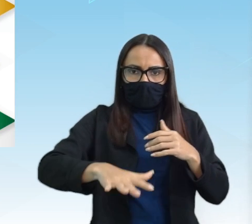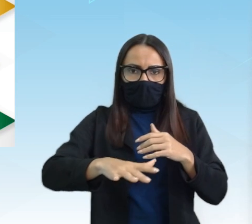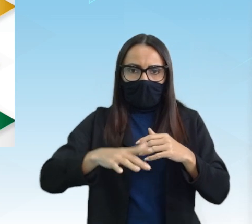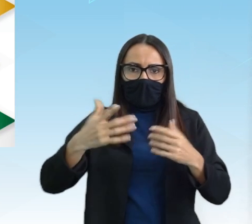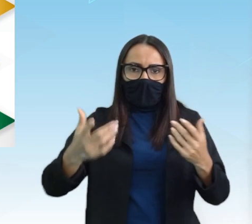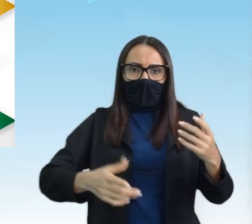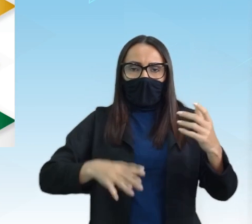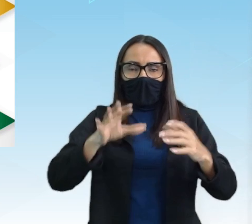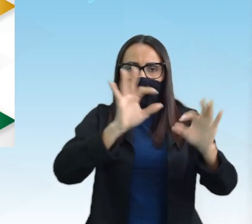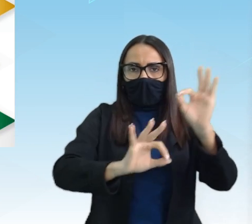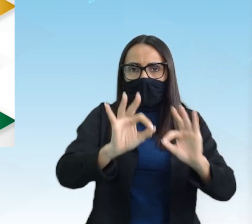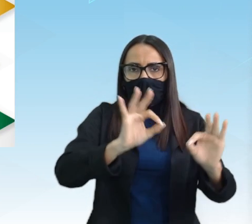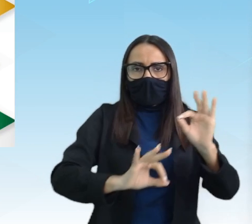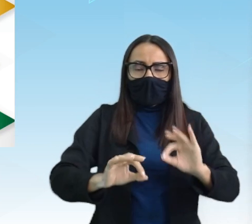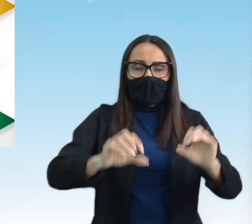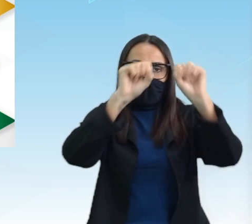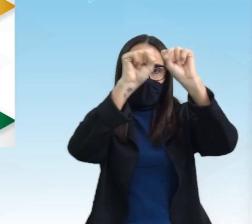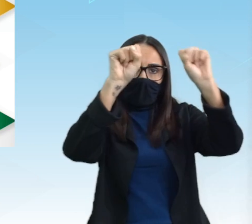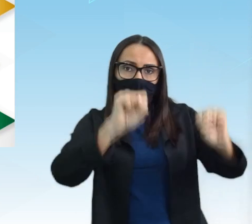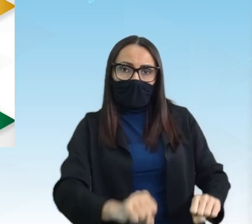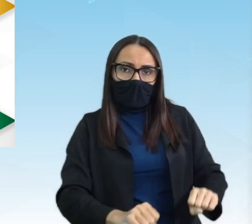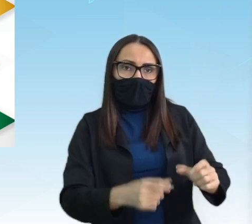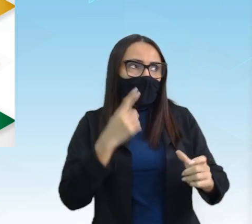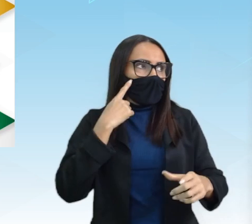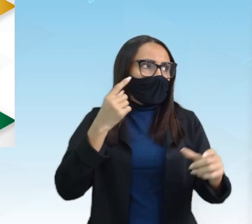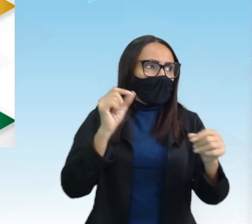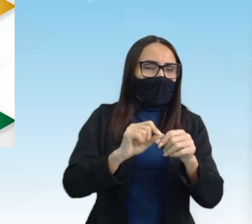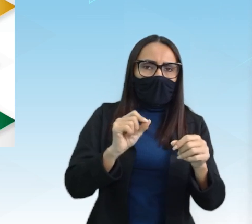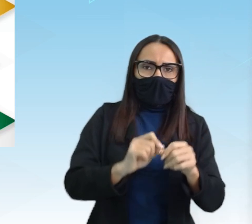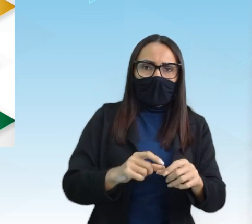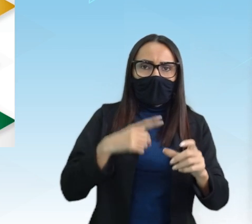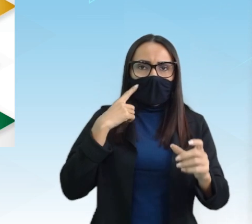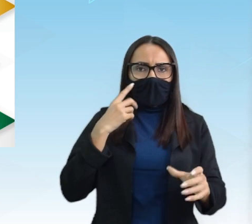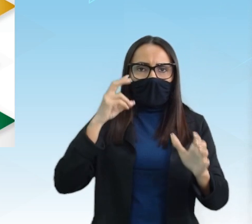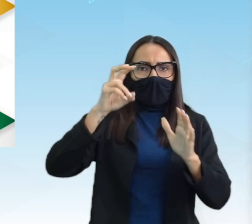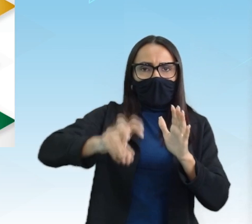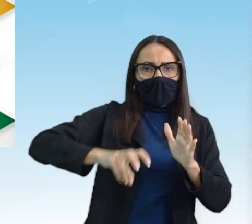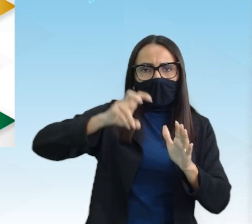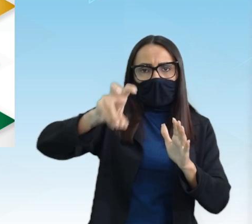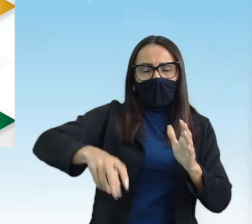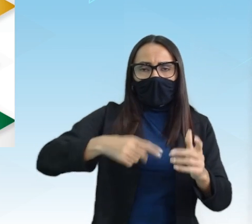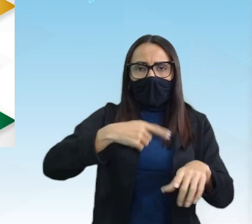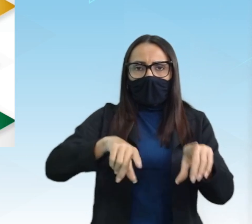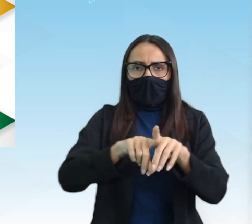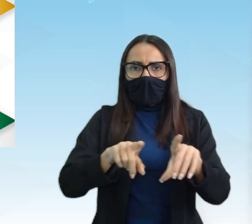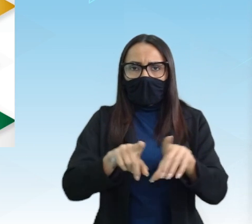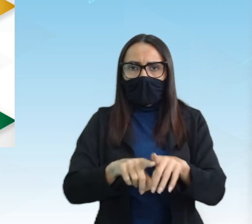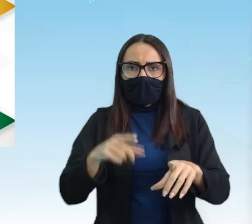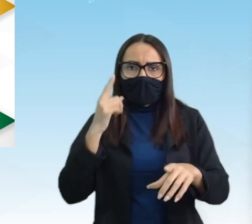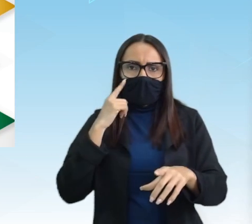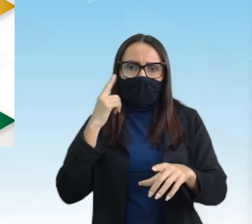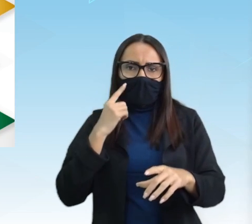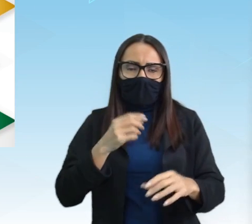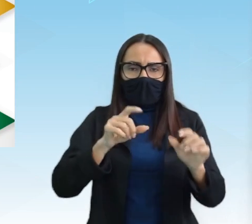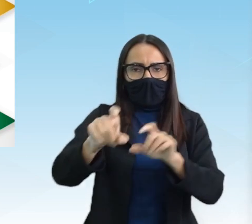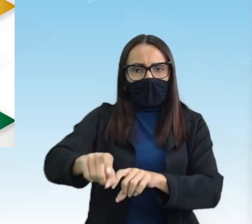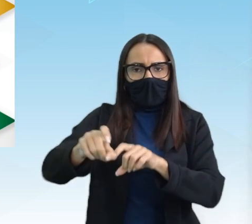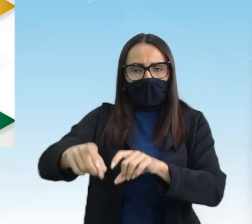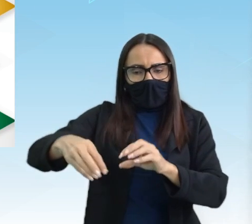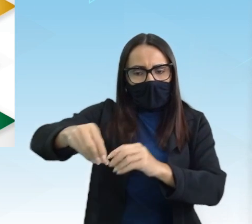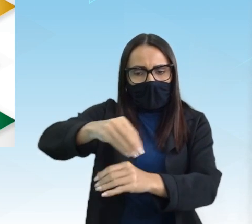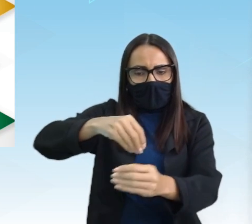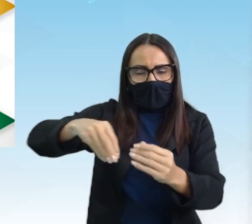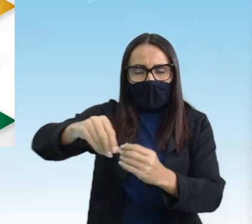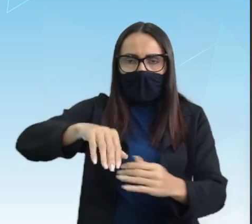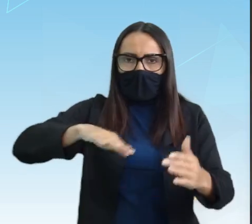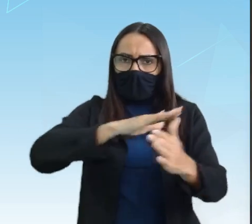mercados maquinários, no sistema produtivo, nos tratores, nas colheitadeiras, nas semeadeiras. Então, tudo isso,